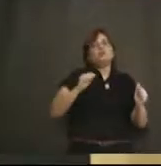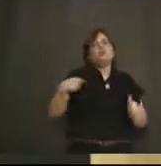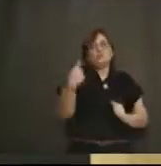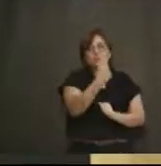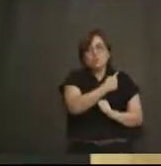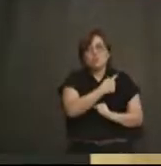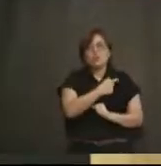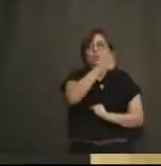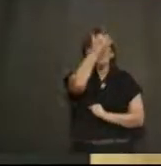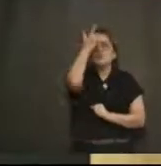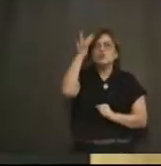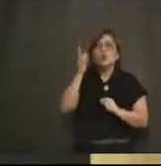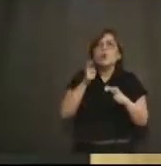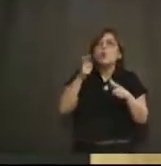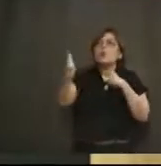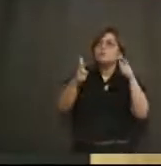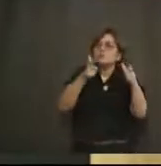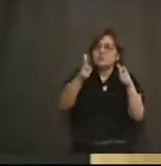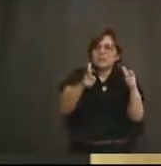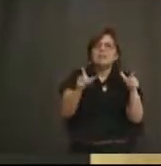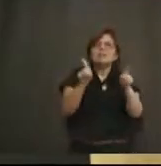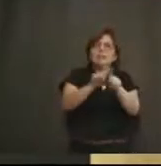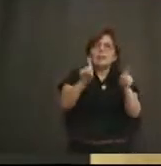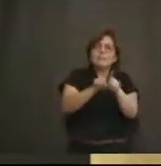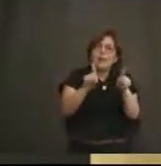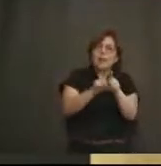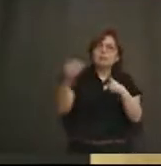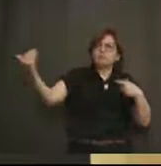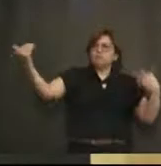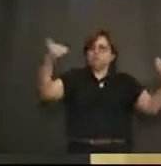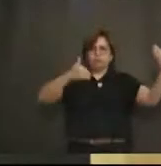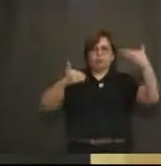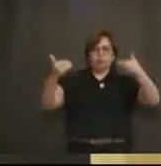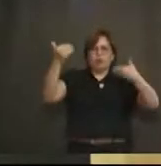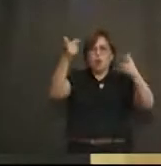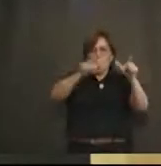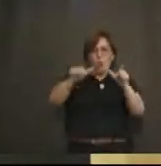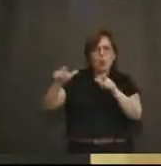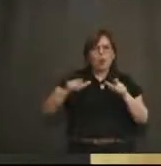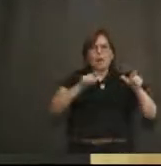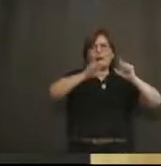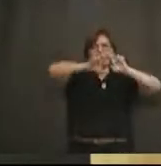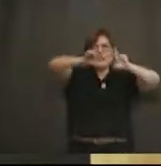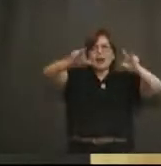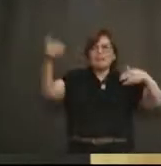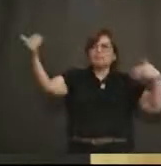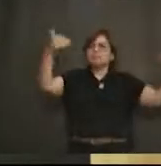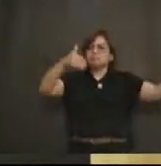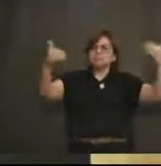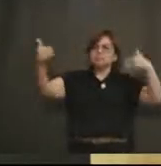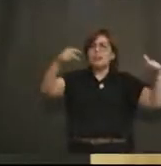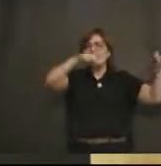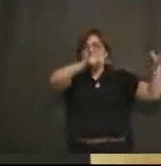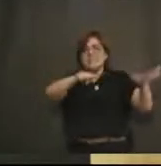pessoas convidadas que vieram de outros lugares, né, para passar essa semana aqui